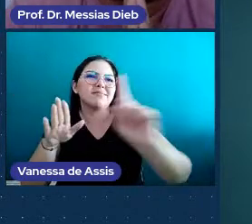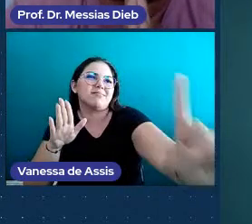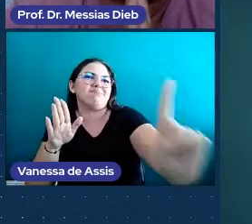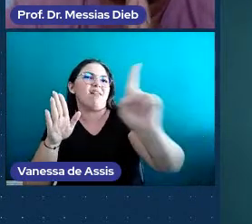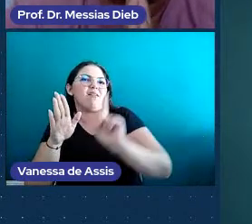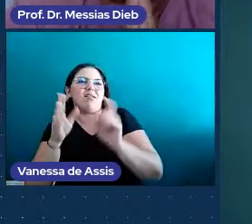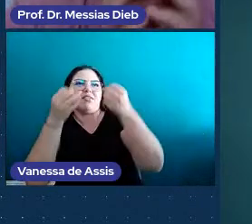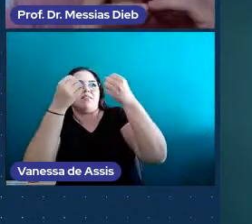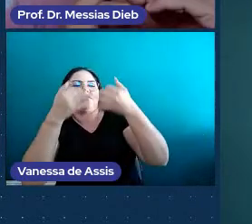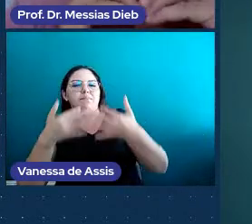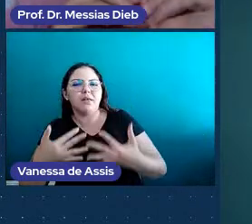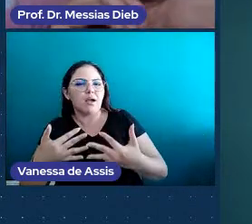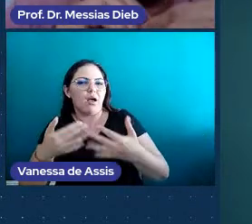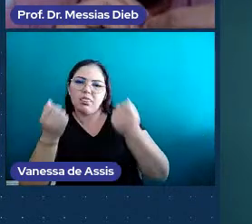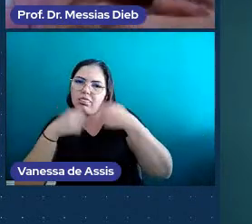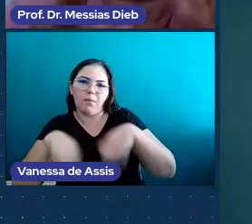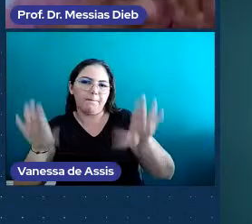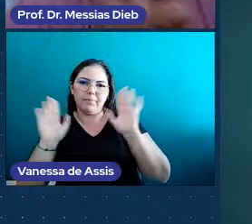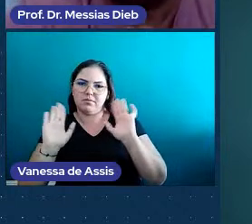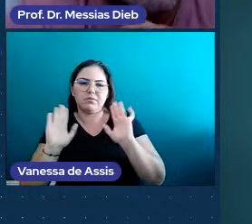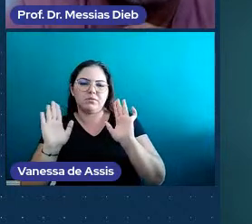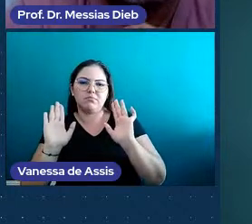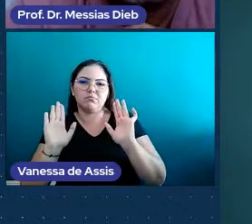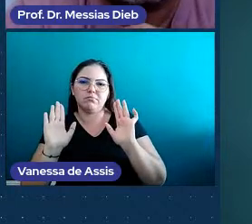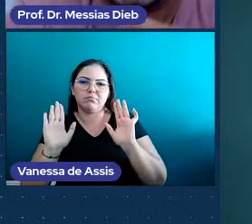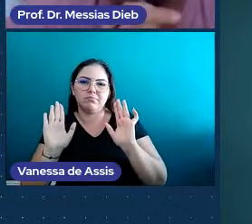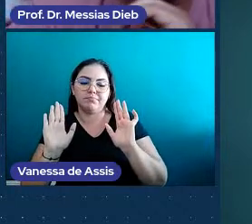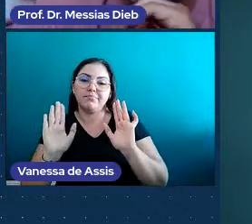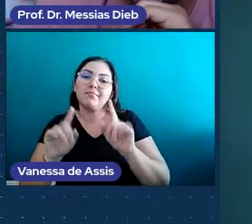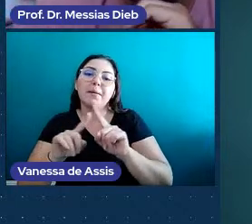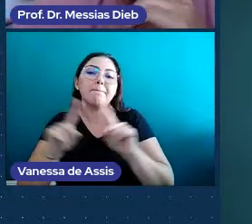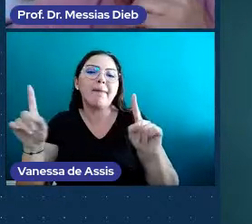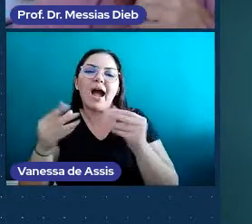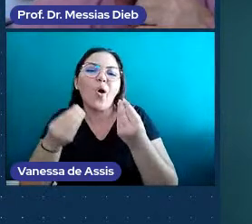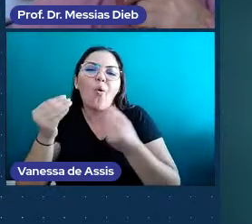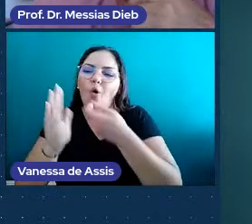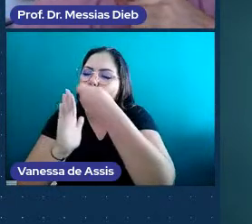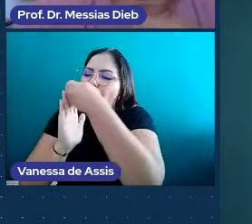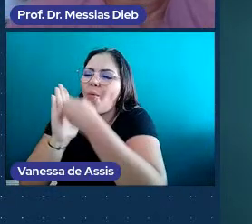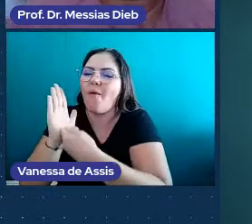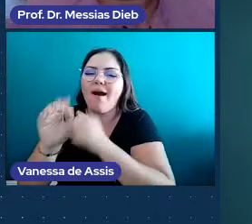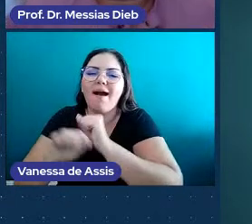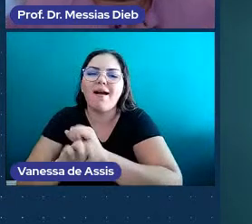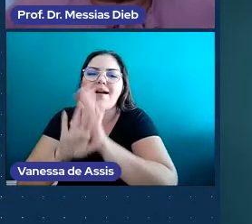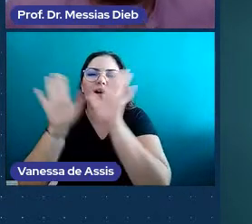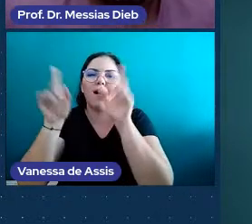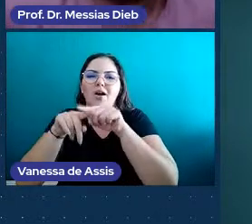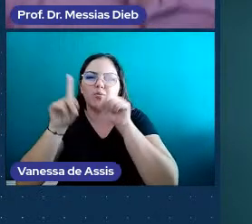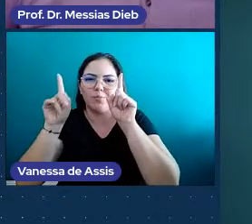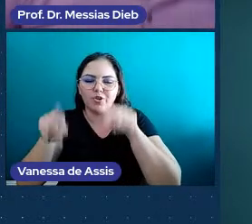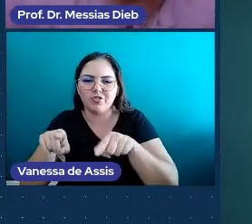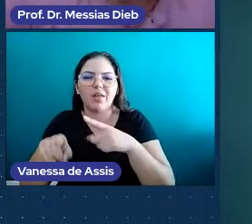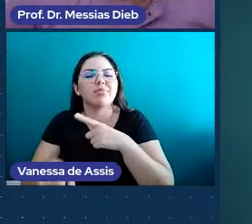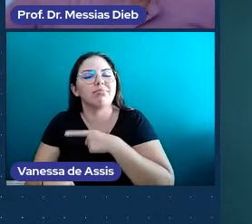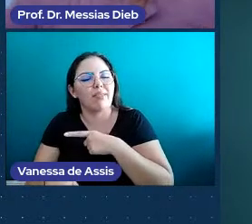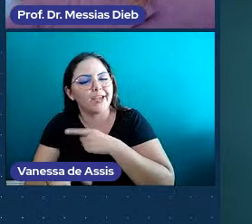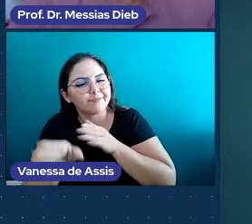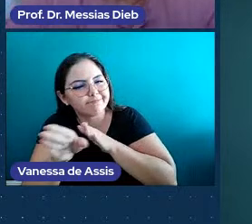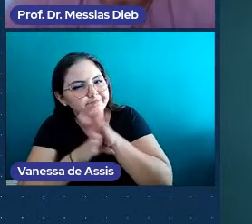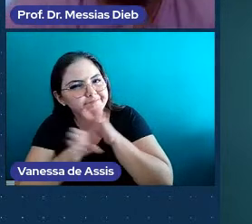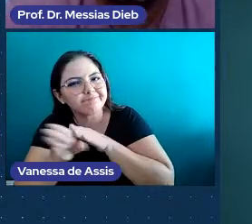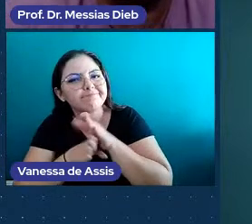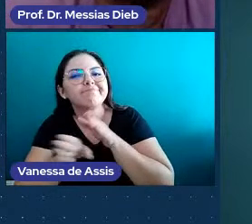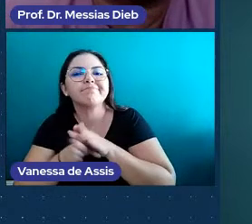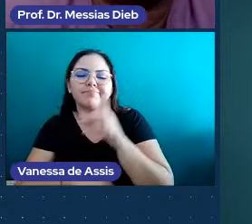sua parte. Mas, para isso, existem algumas dicas, certo? E aí eu preparei exatamente aqui a dica